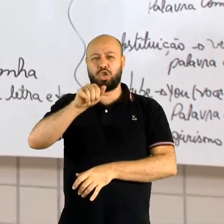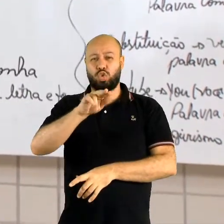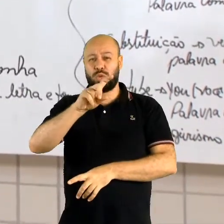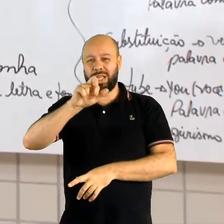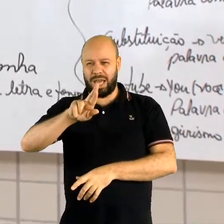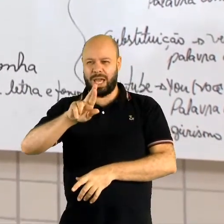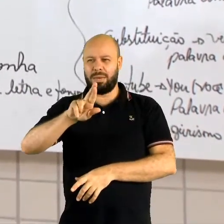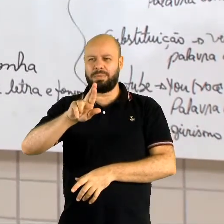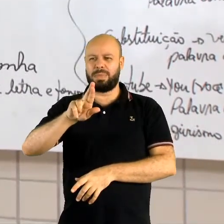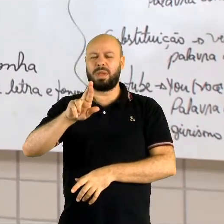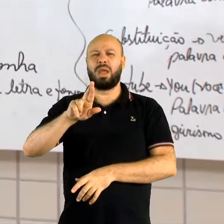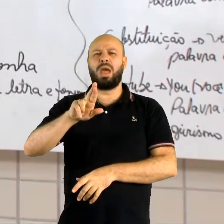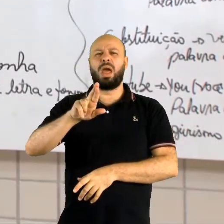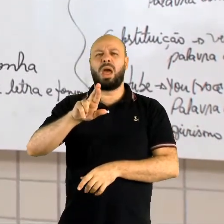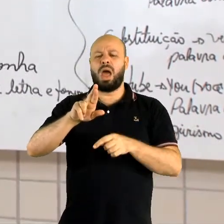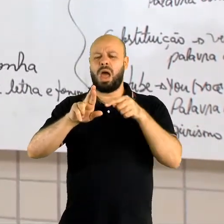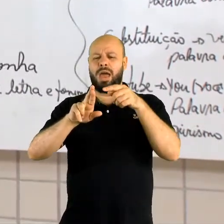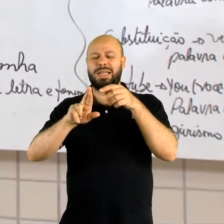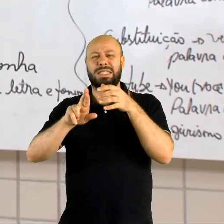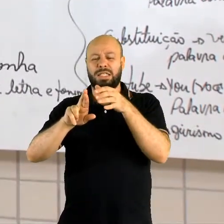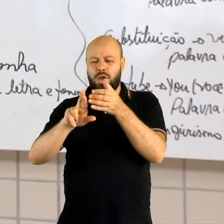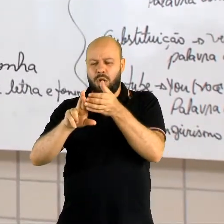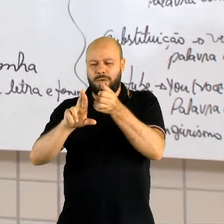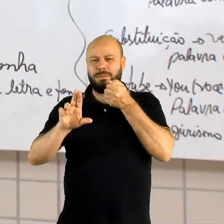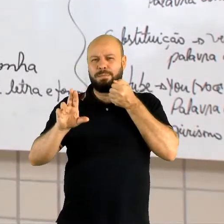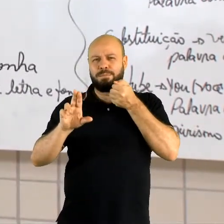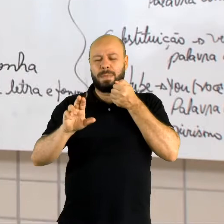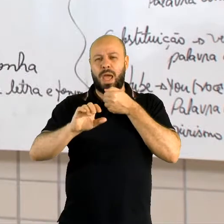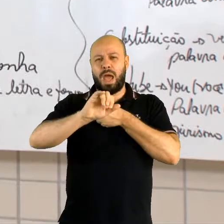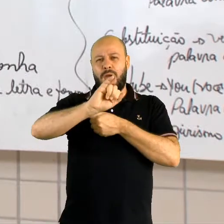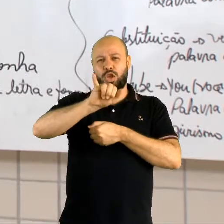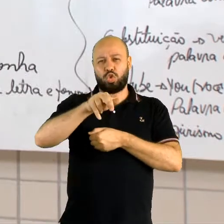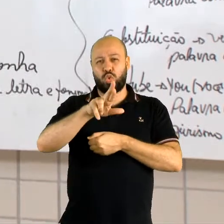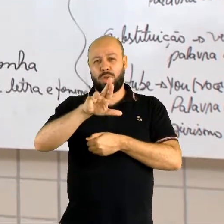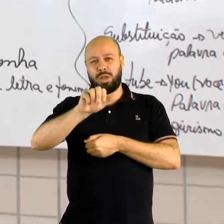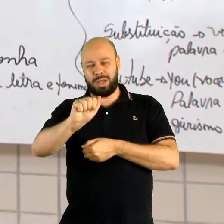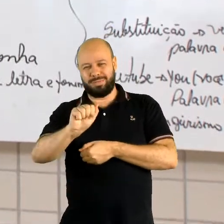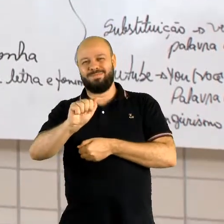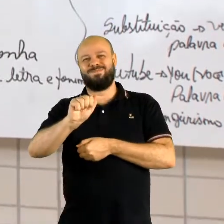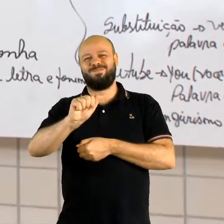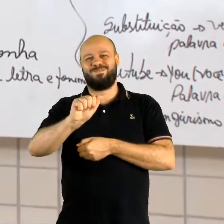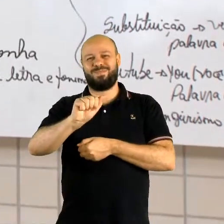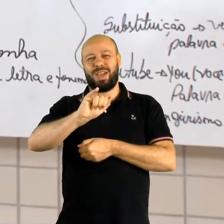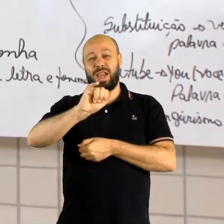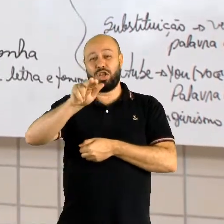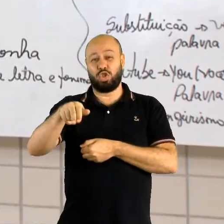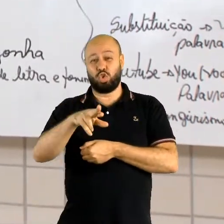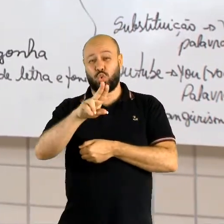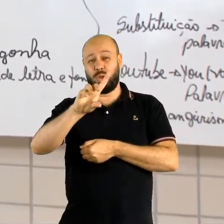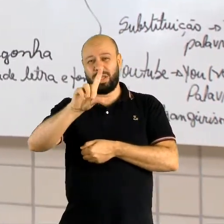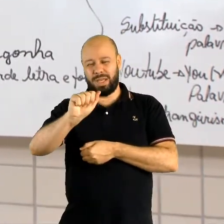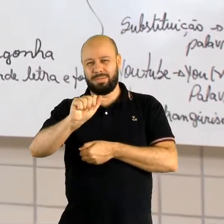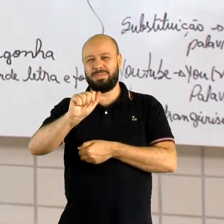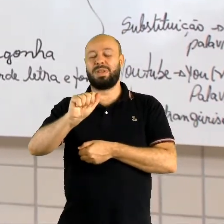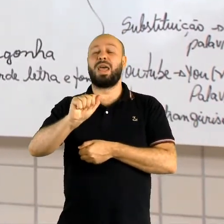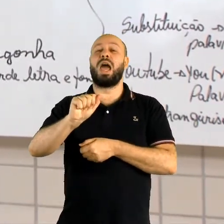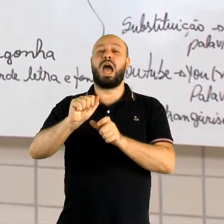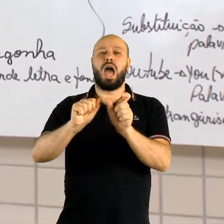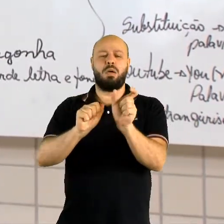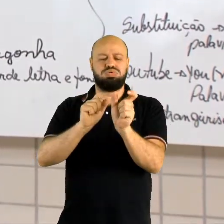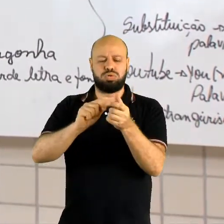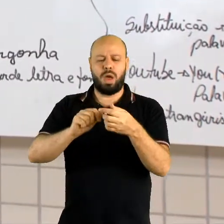Ajuda. Eu tirei o quê? O que eu regredi aqui? Ela perdeu uma letra e perdeu um fonema. A